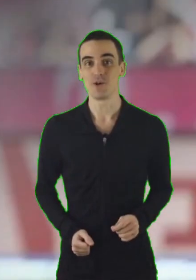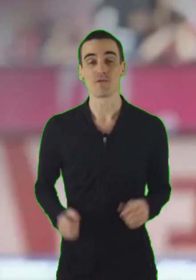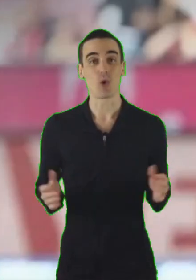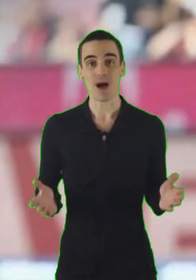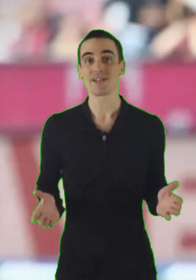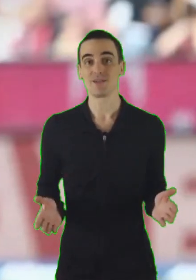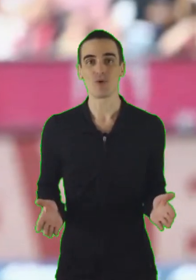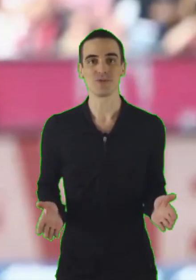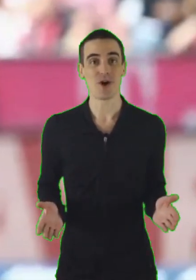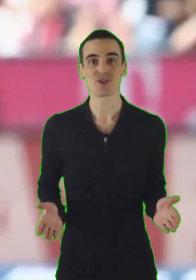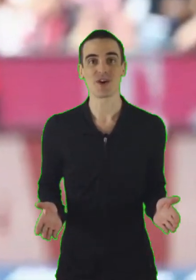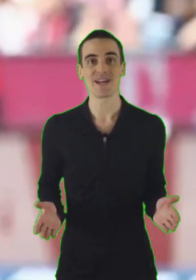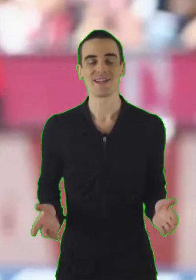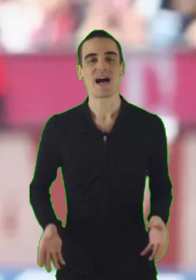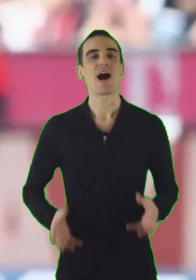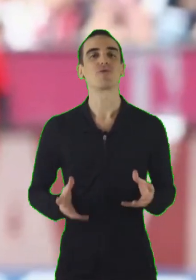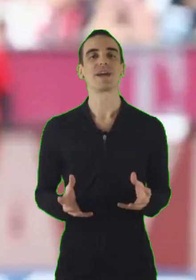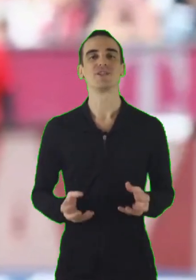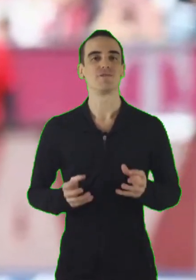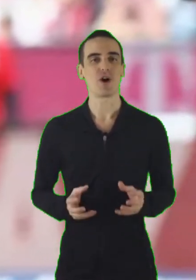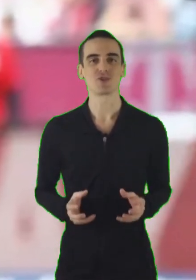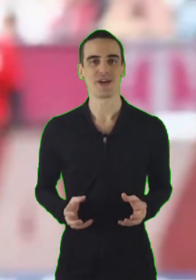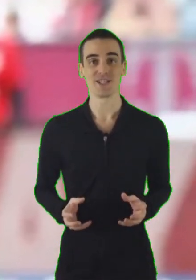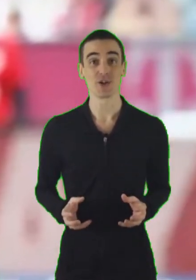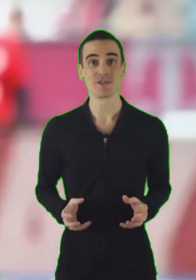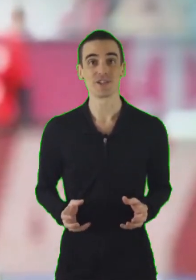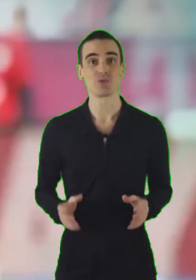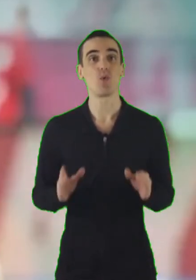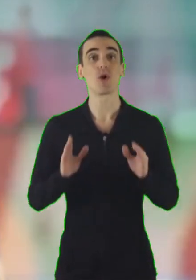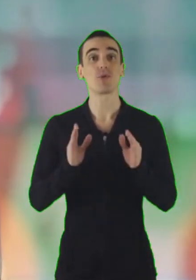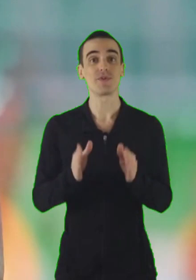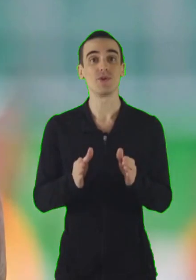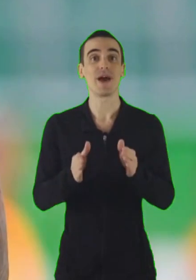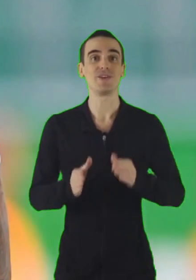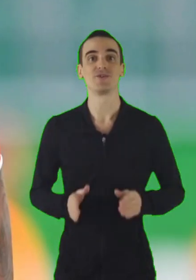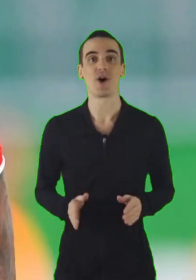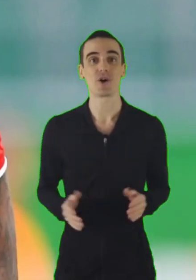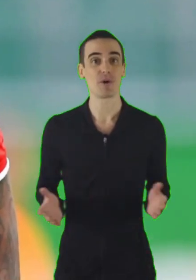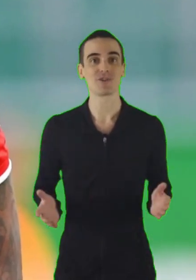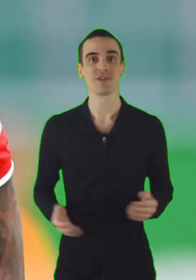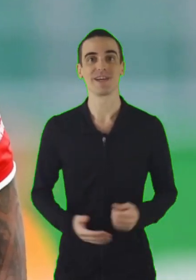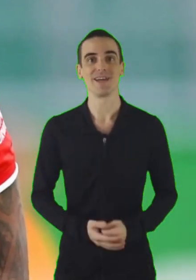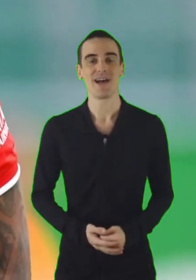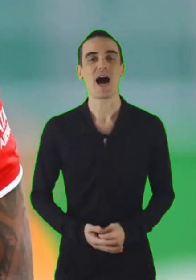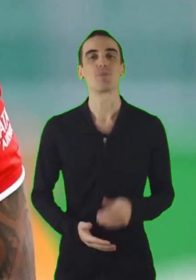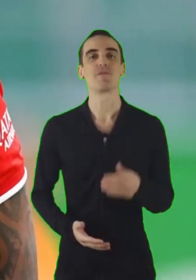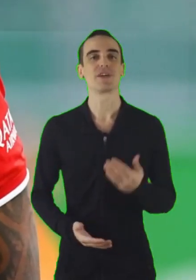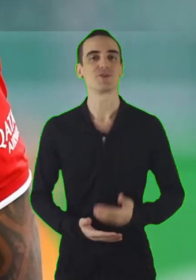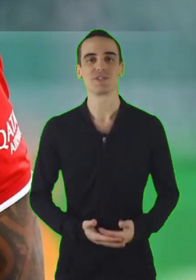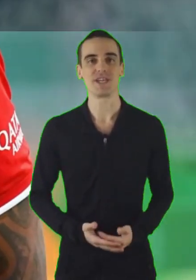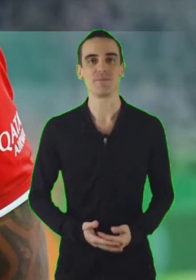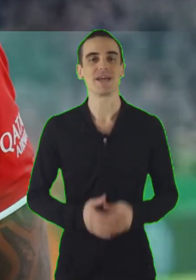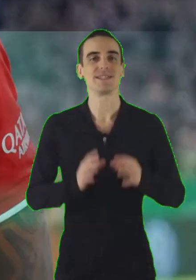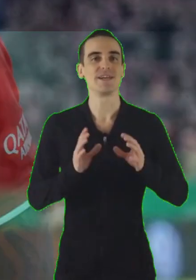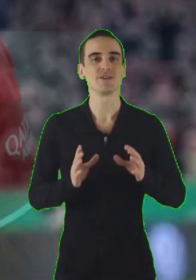equipes. Dentre elas, está o Cruzeiro, que demonstrou interesse na possível aquisição do atleta para reforçar sua defesa. Porém,